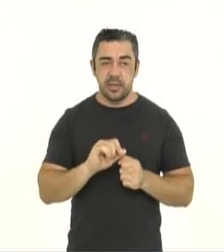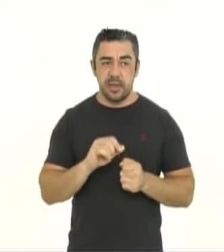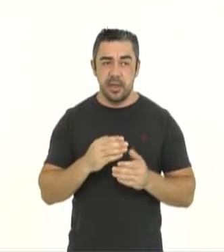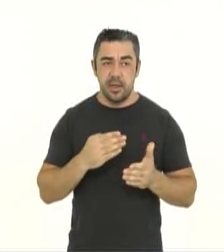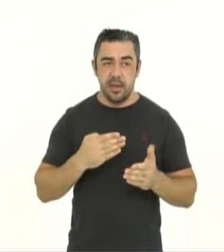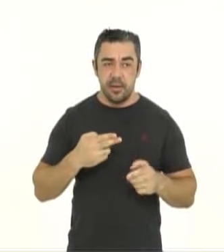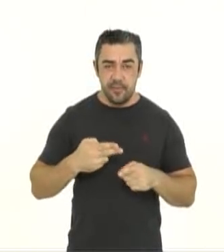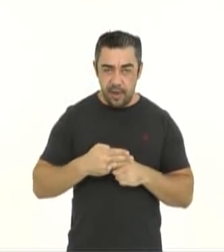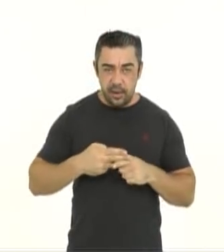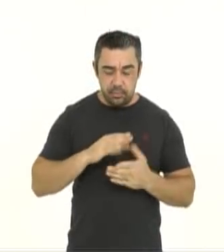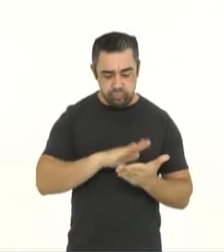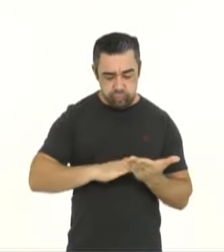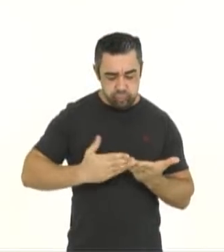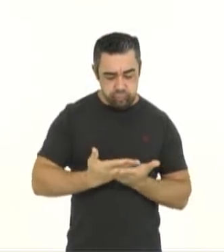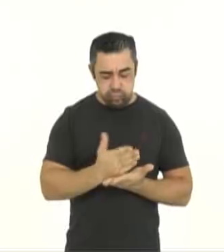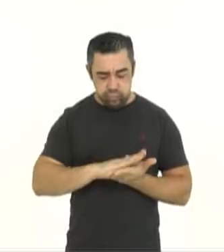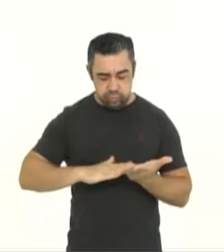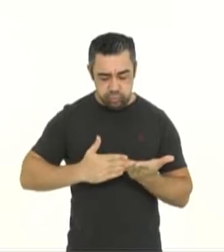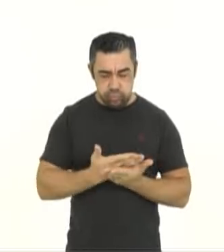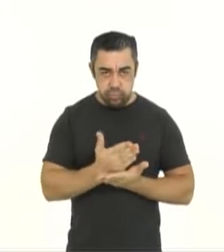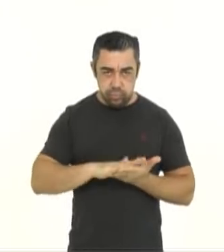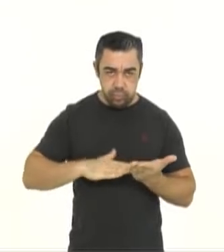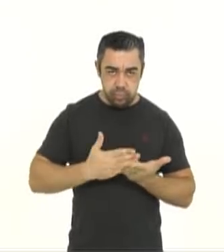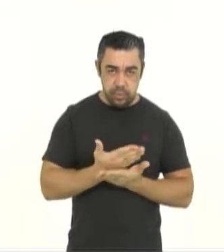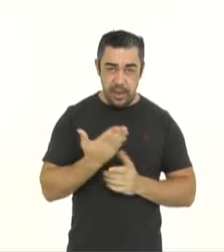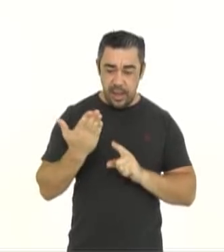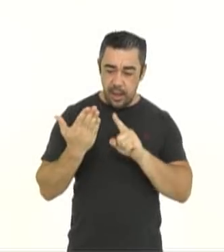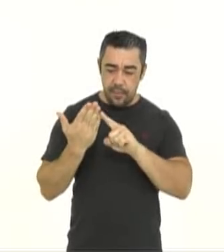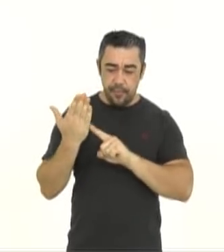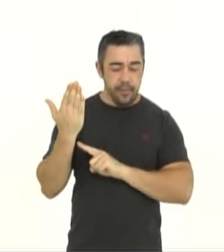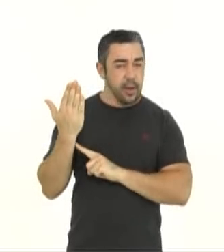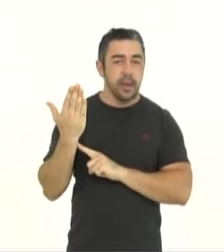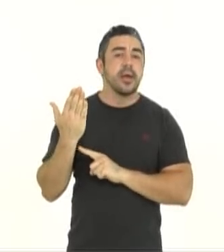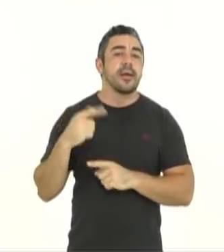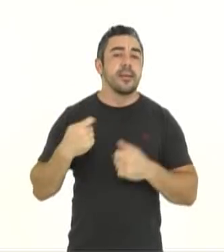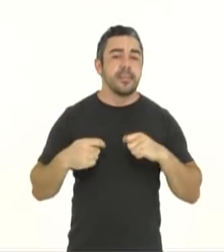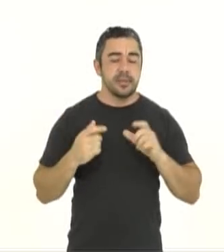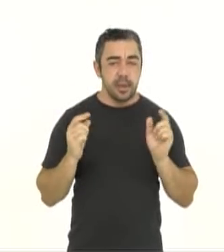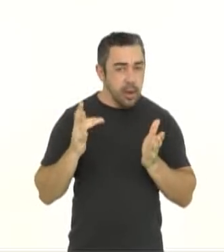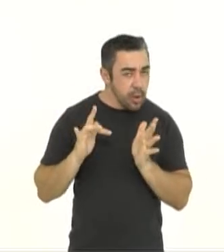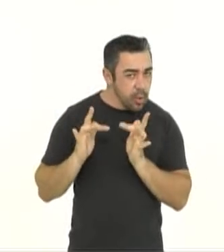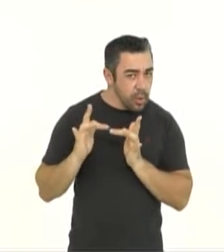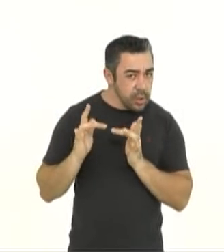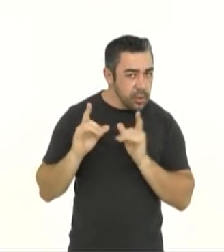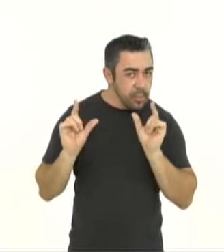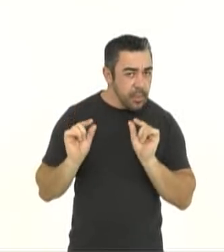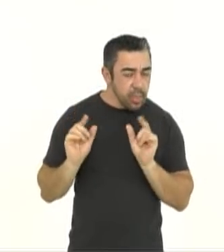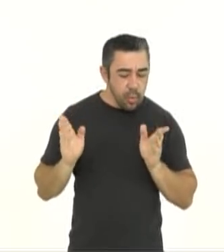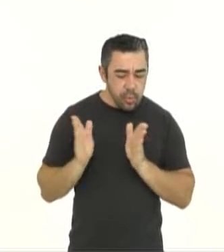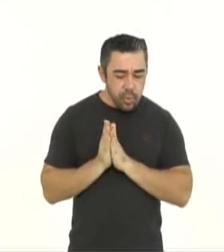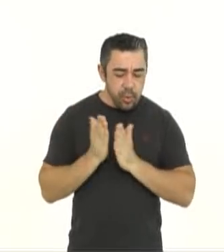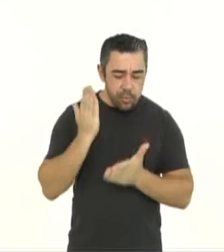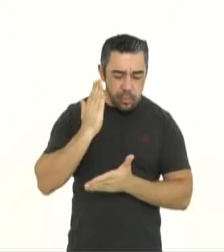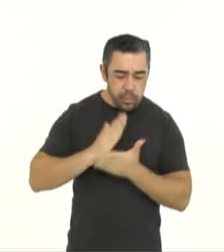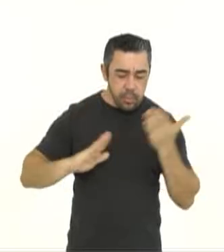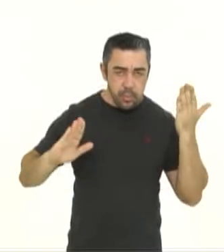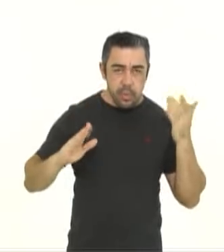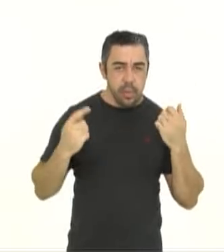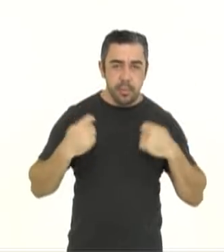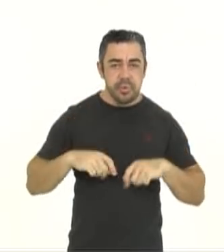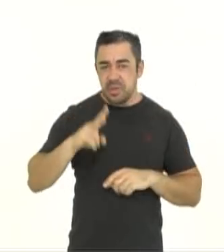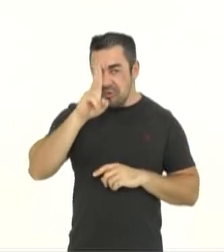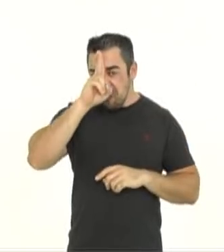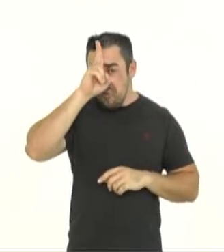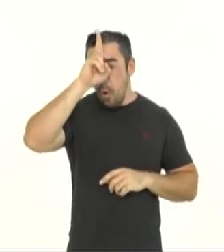é fazer com que a área de contato da lâmina com o objeto a ser cortado seja a menor possível, Assim sendo, não será necessário aplicar